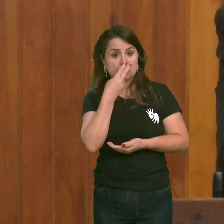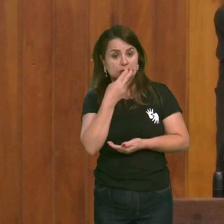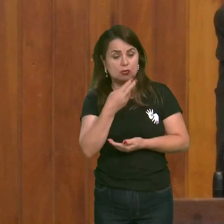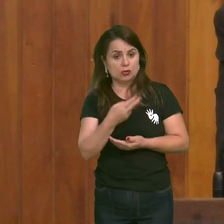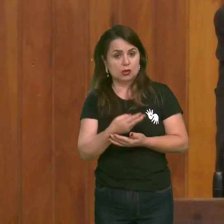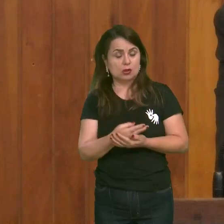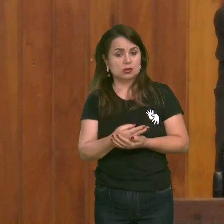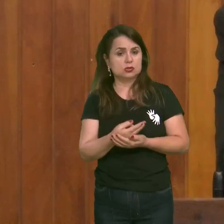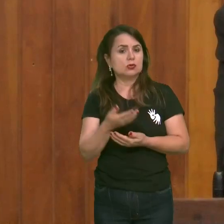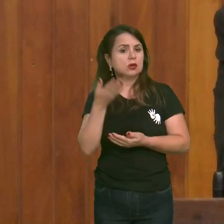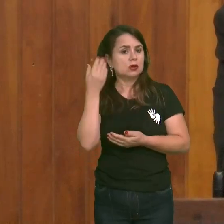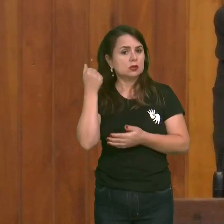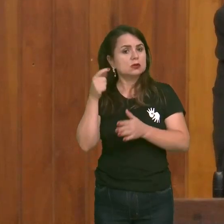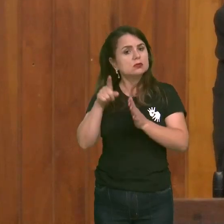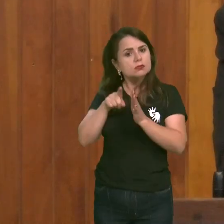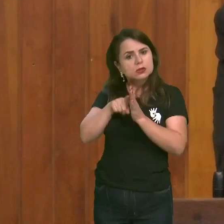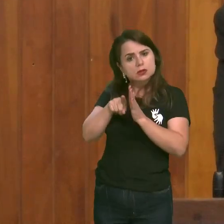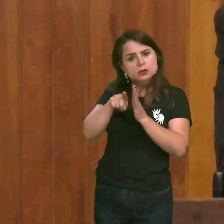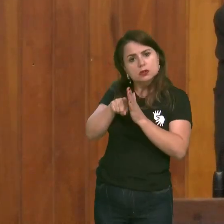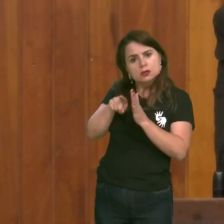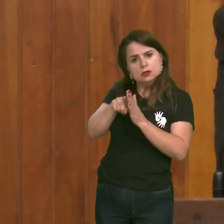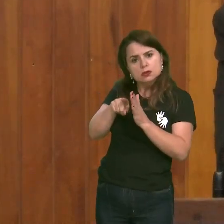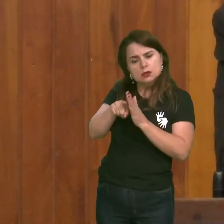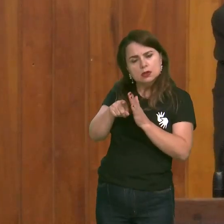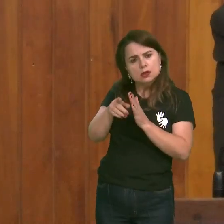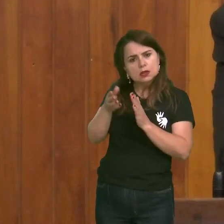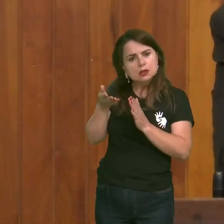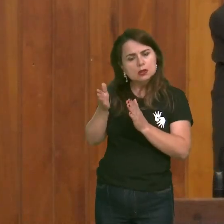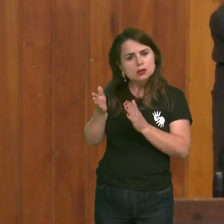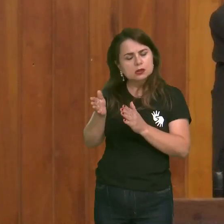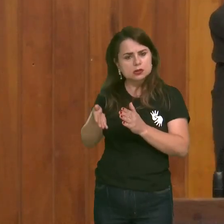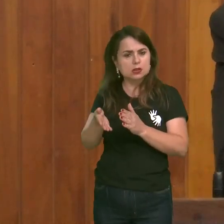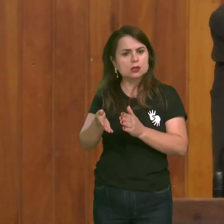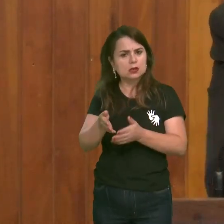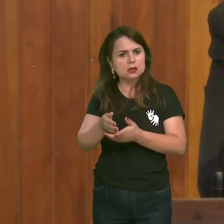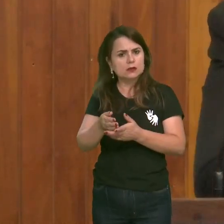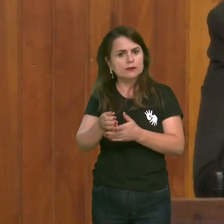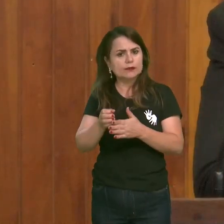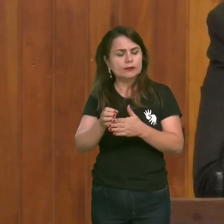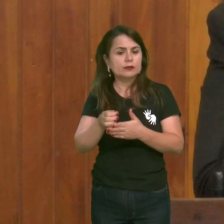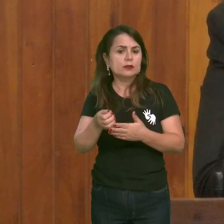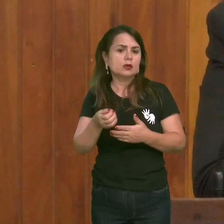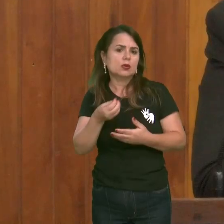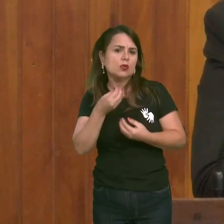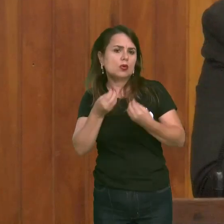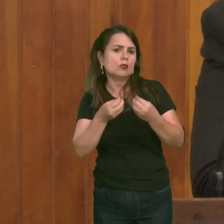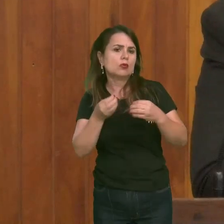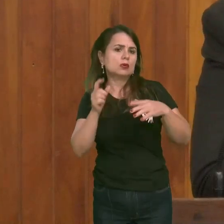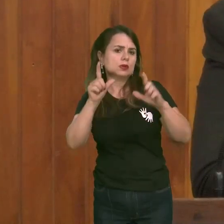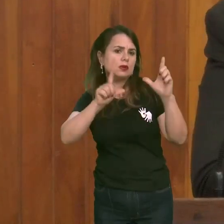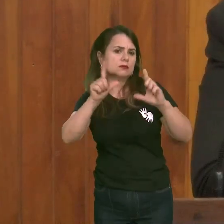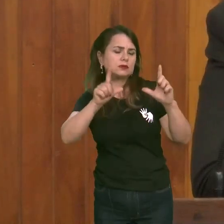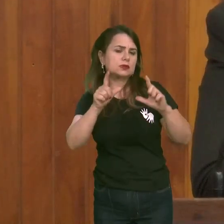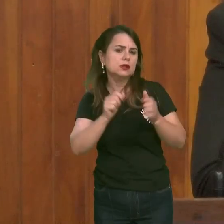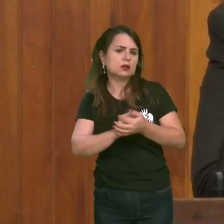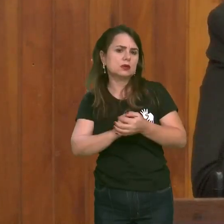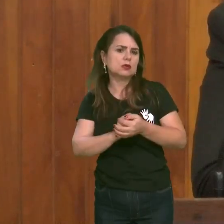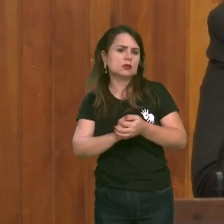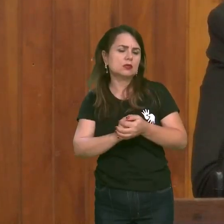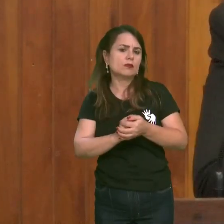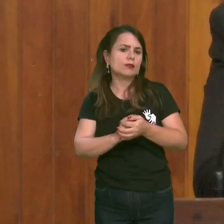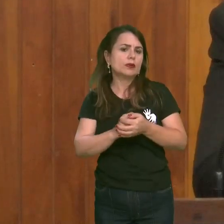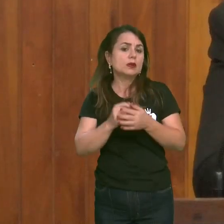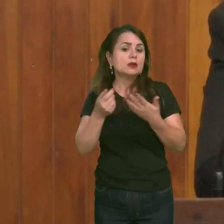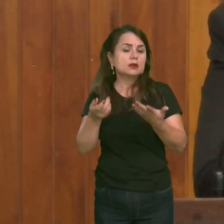fiz uma pequena pesquisa agora uma imprensa do site da Transparência Prefeitura de em torno de